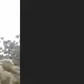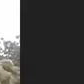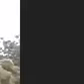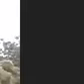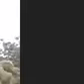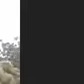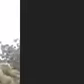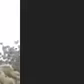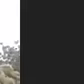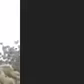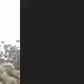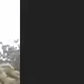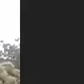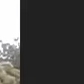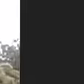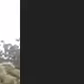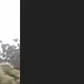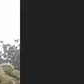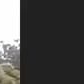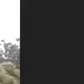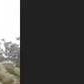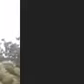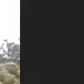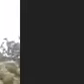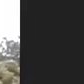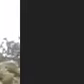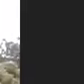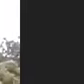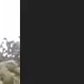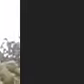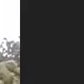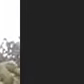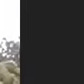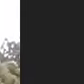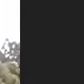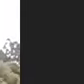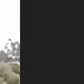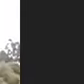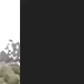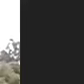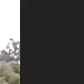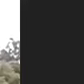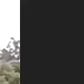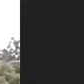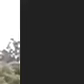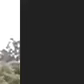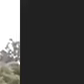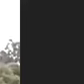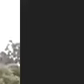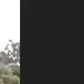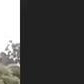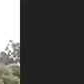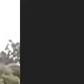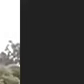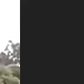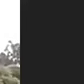nós ficamos sem chão, né? Então, esse é um apelo, desabafo aí, não estou puxando o saco para ninguém, mas